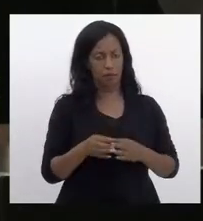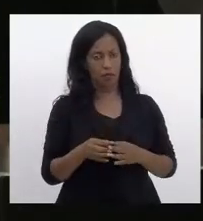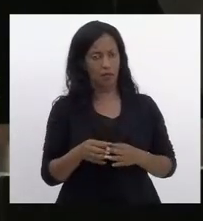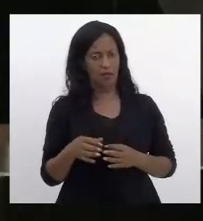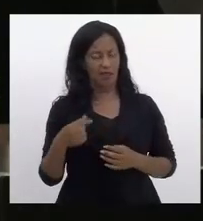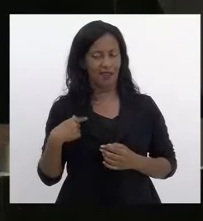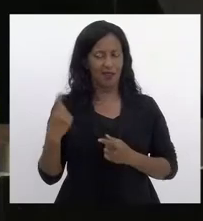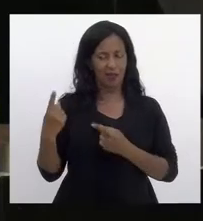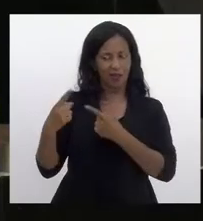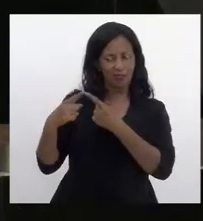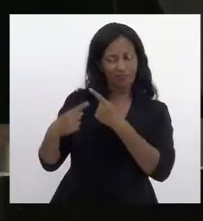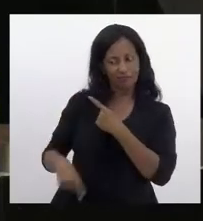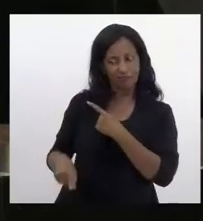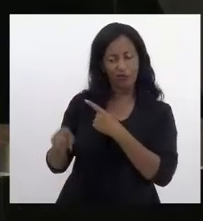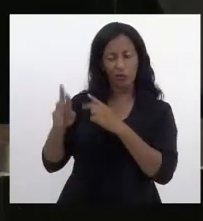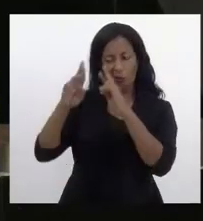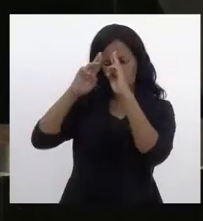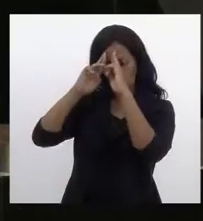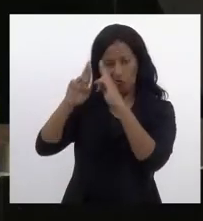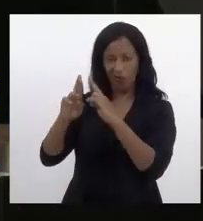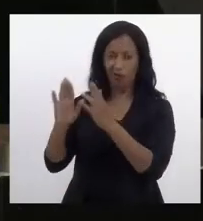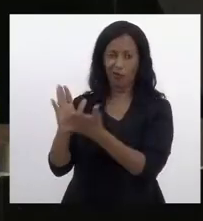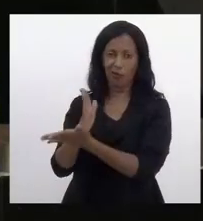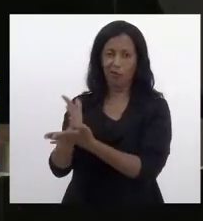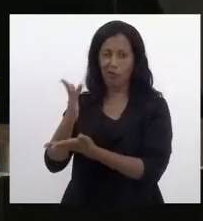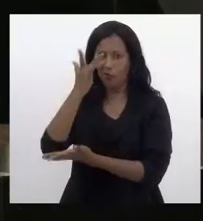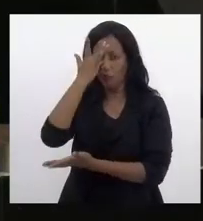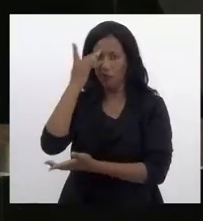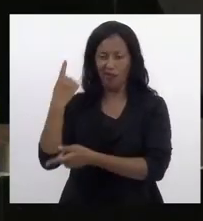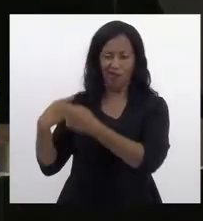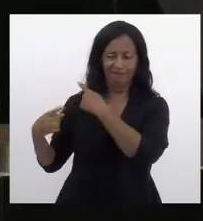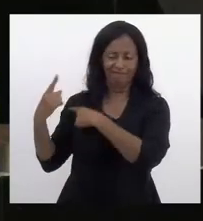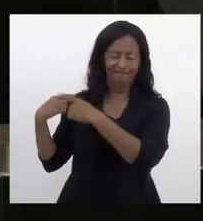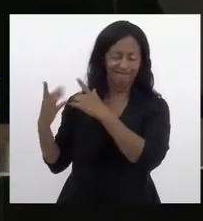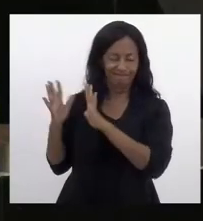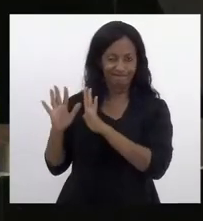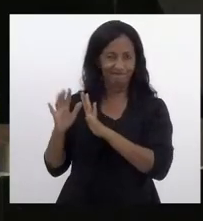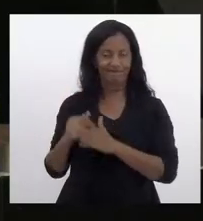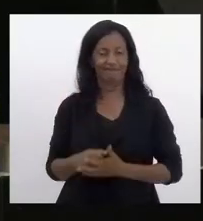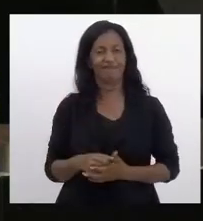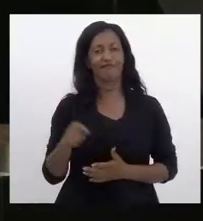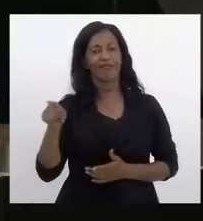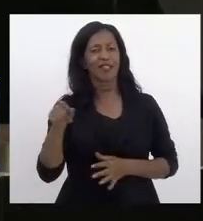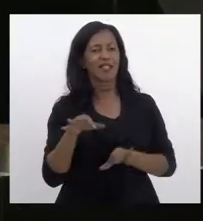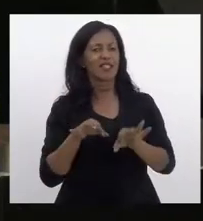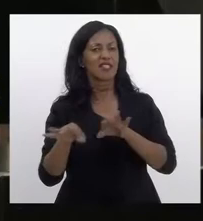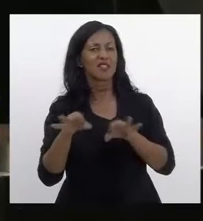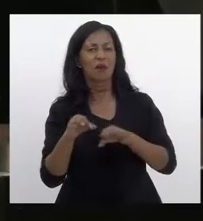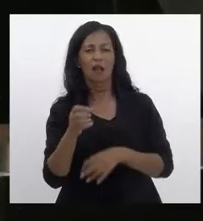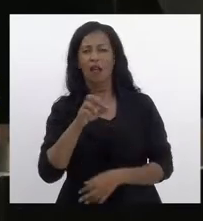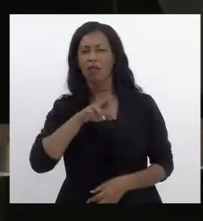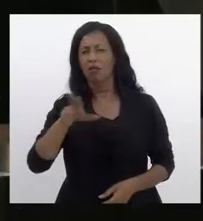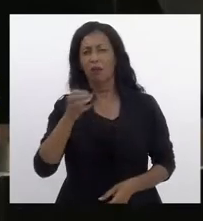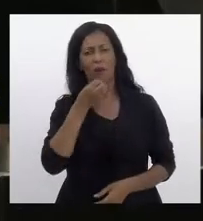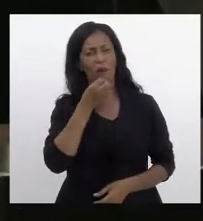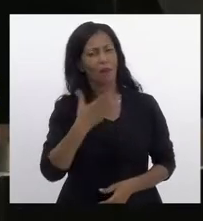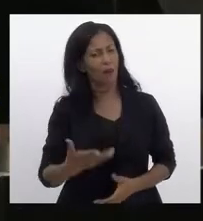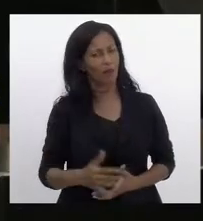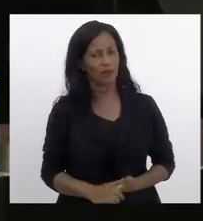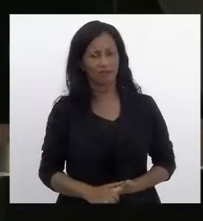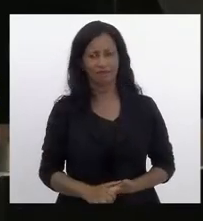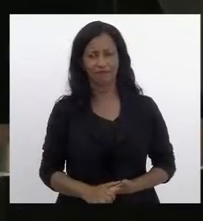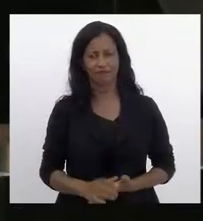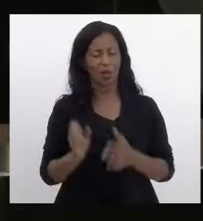discordar aqui daqueles, com muito respeito, daqueles que me antecederam. Esse projeto não é bom. Esse